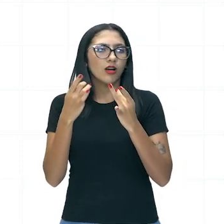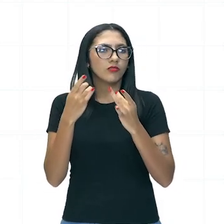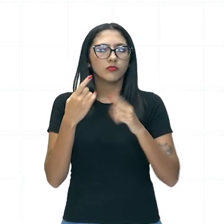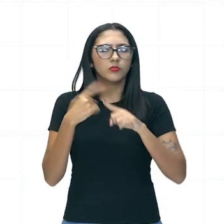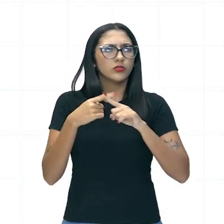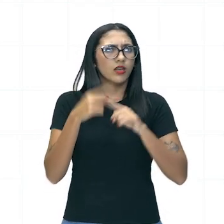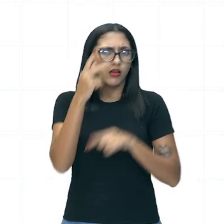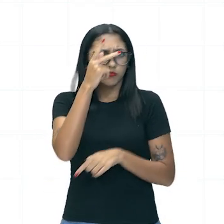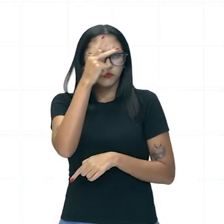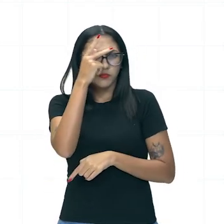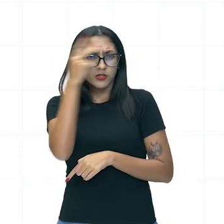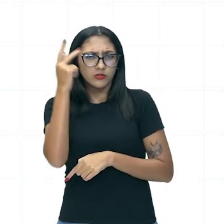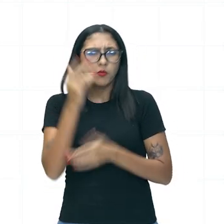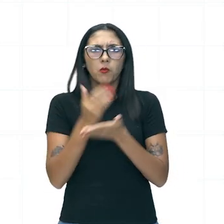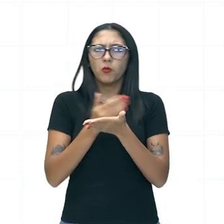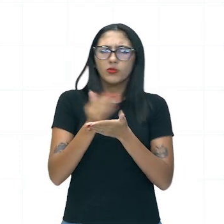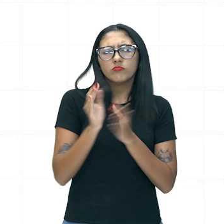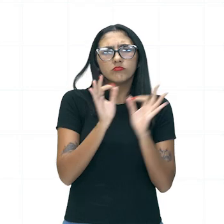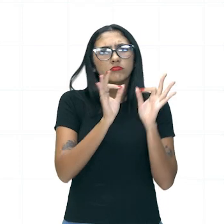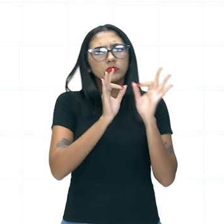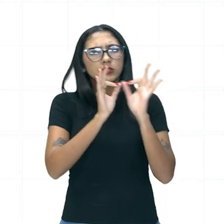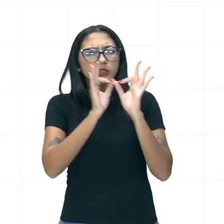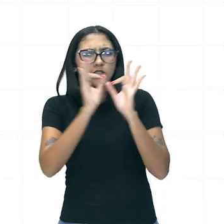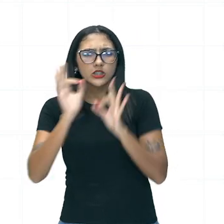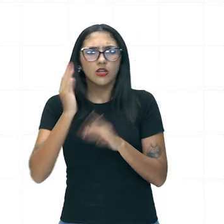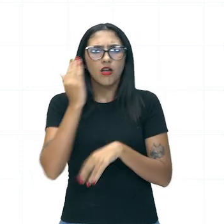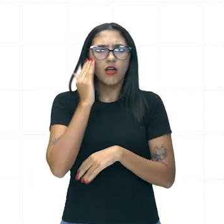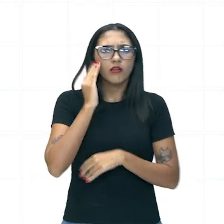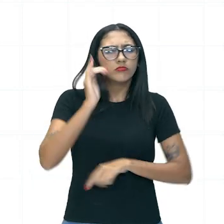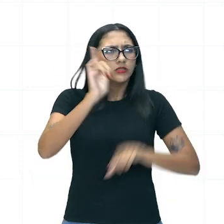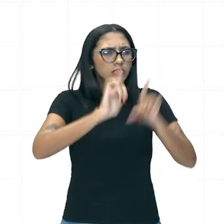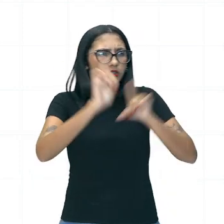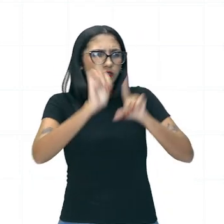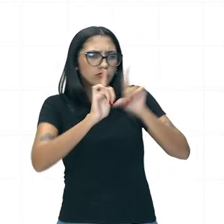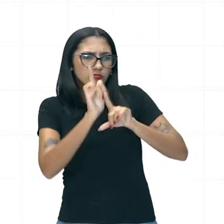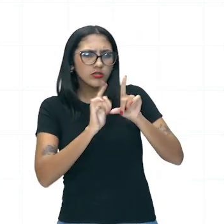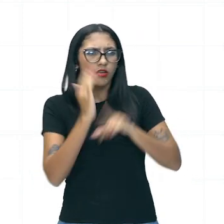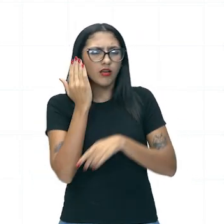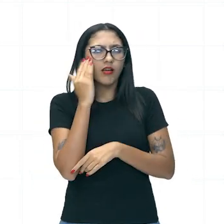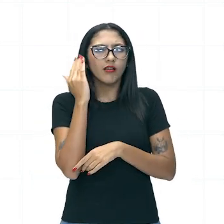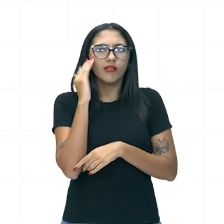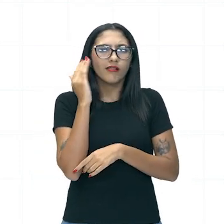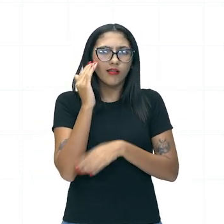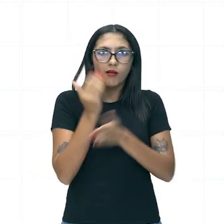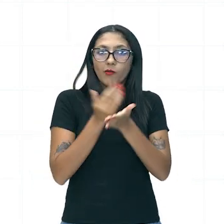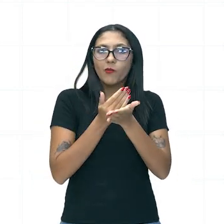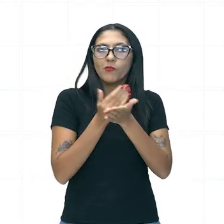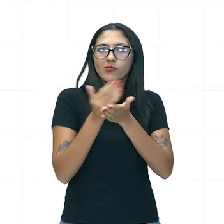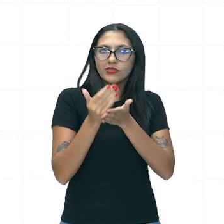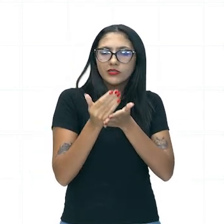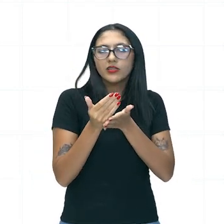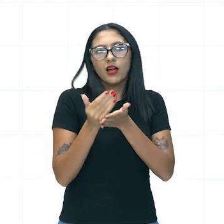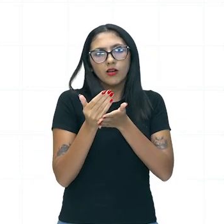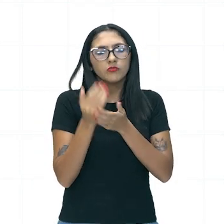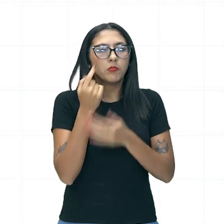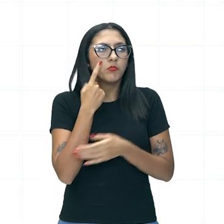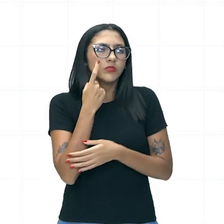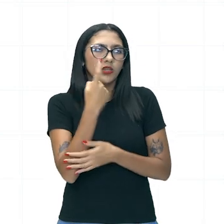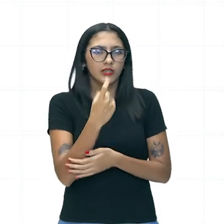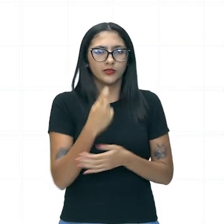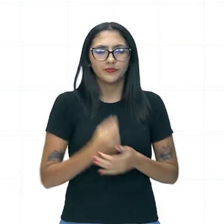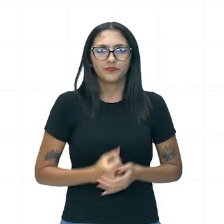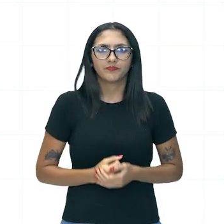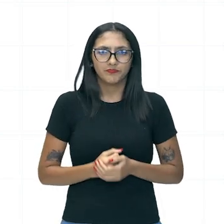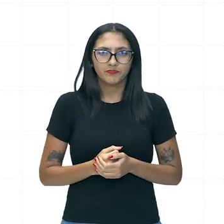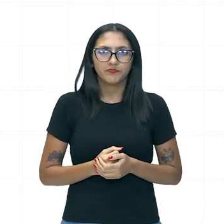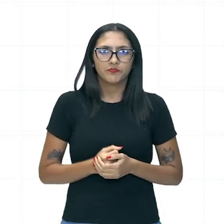pessoas começaram a assistir os jogos através da TV por assinatura. Já em